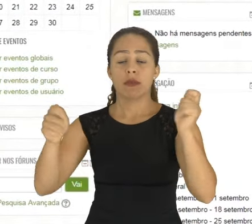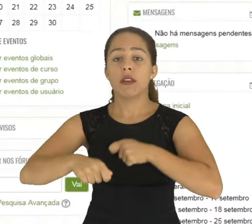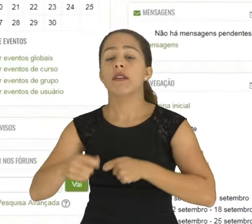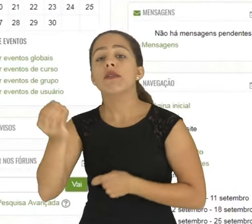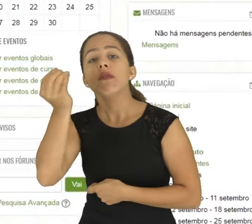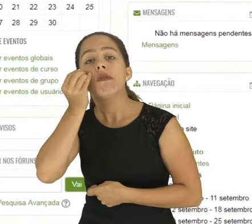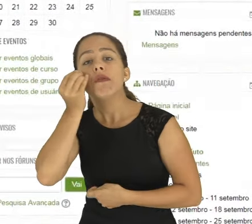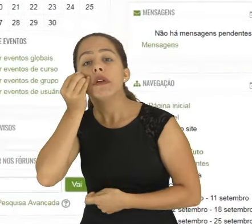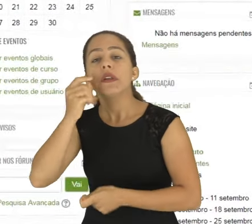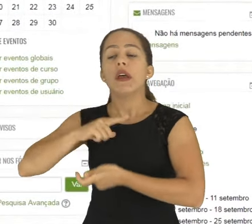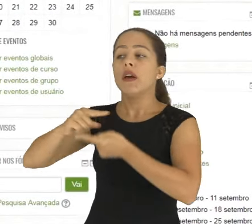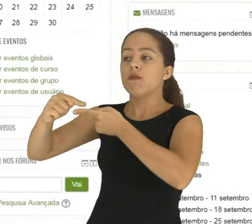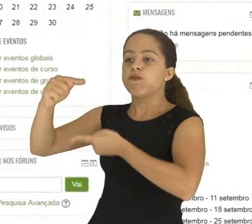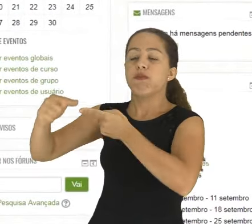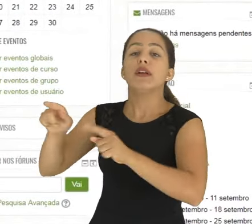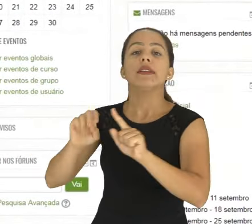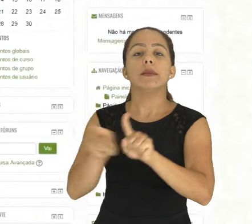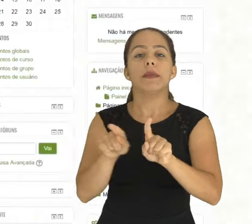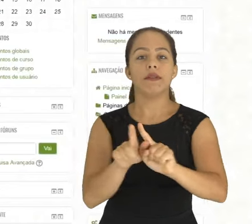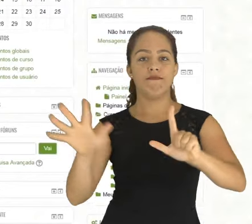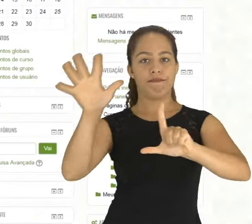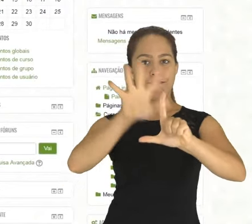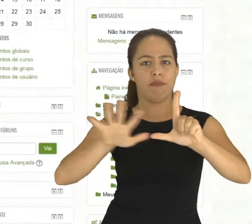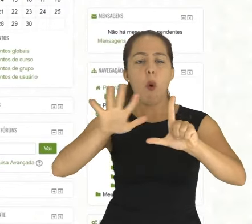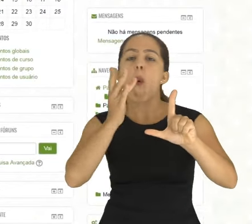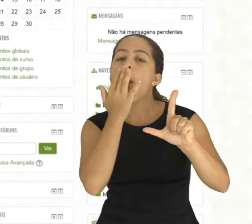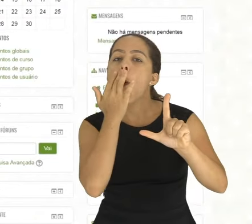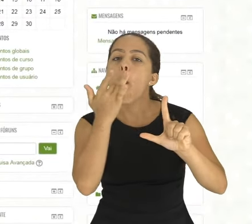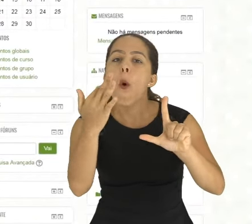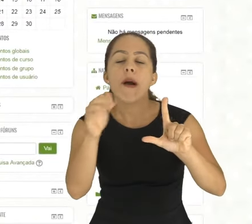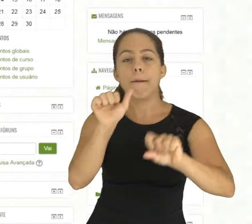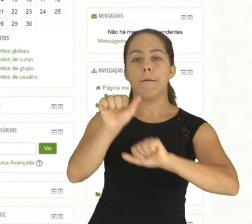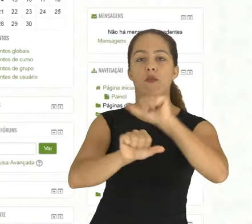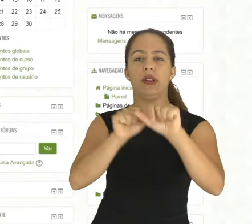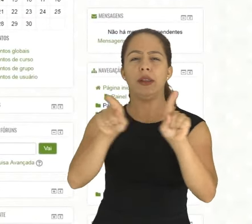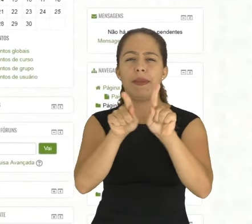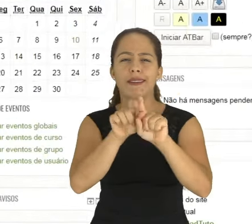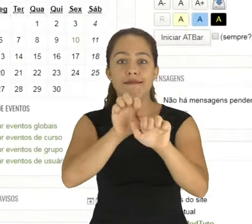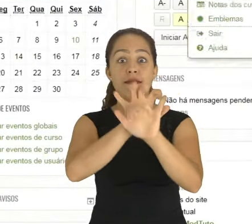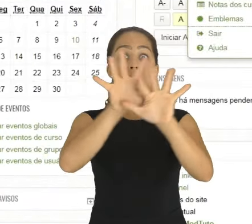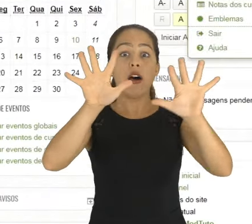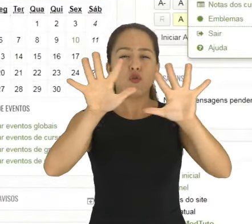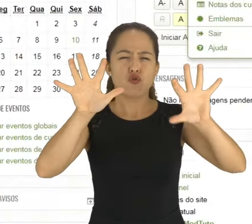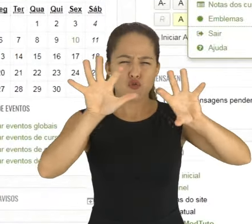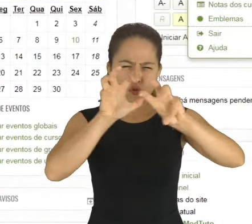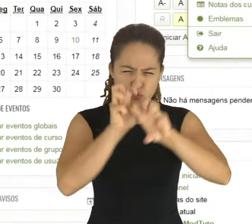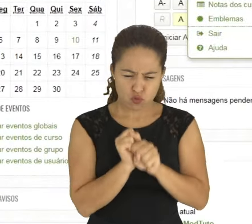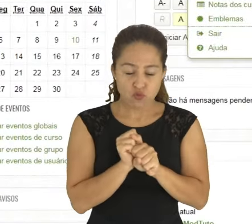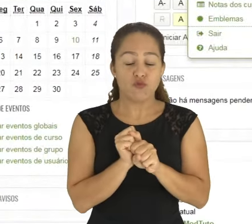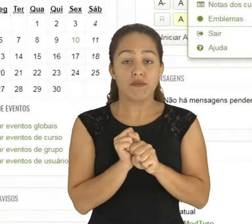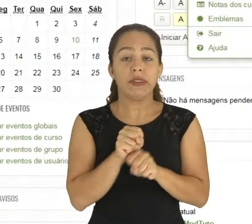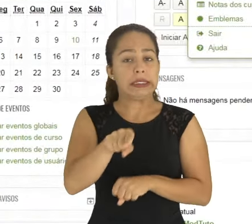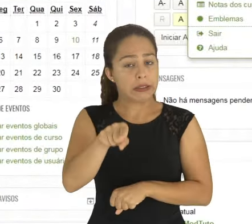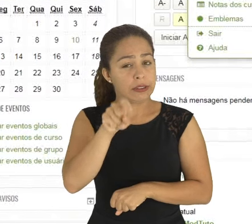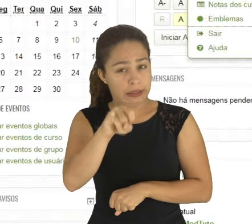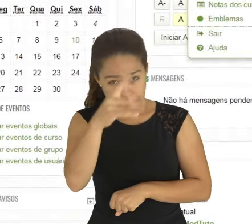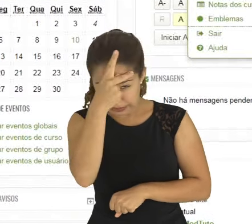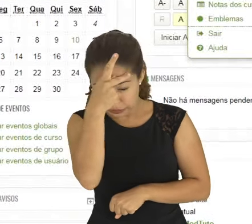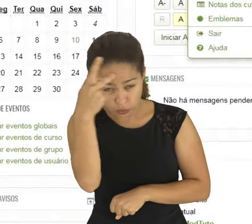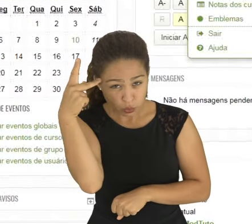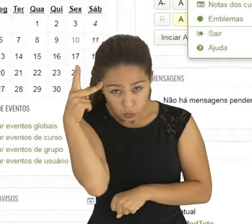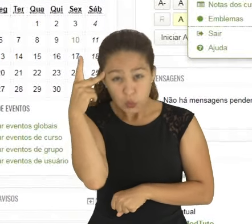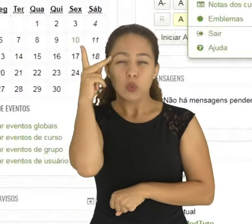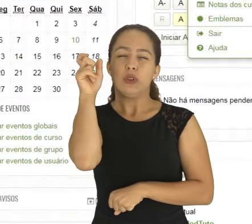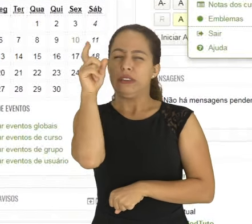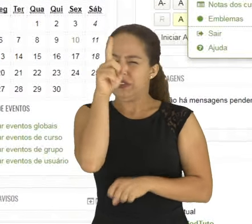o contraste entre a fonte e o fundo. Isso é muito importante para pessoas com dificuldade de enxergar. Para modificar o perfil efetivamente, vamos